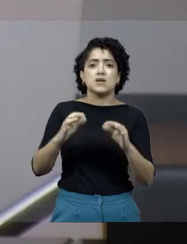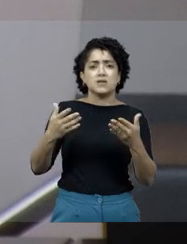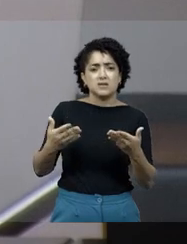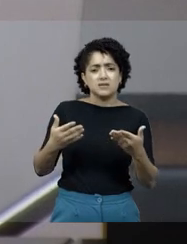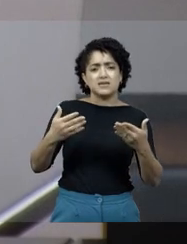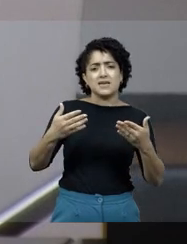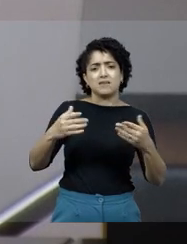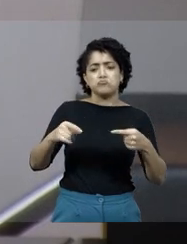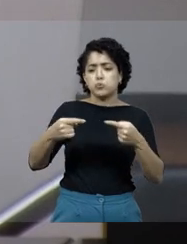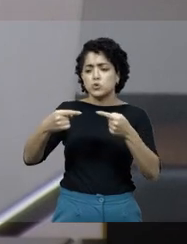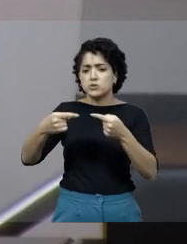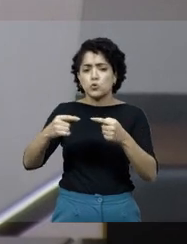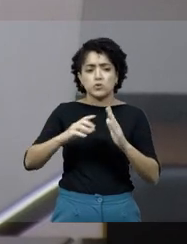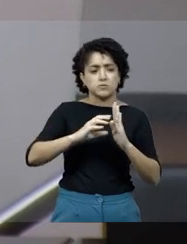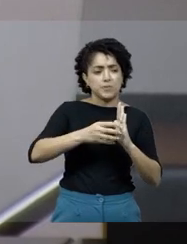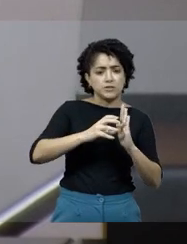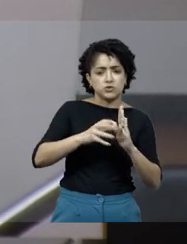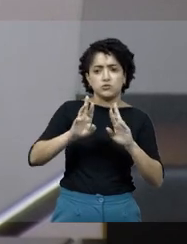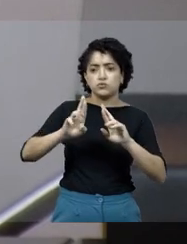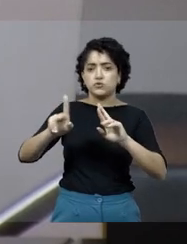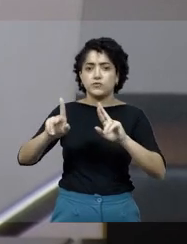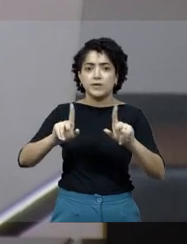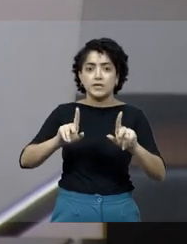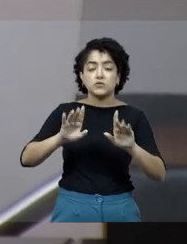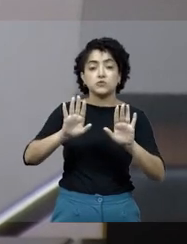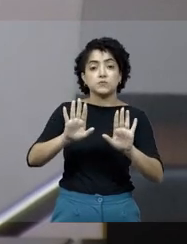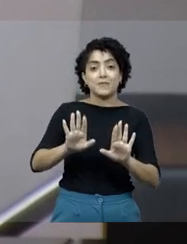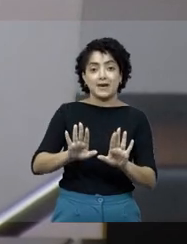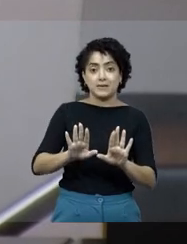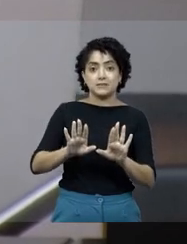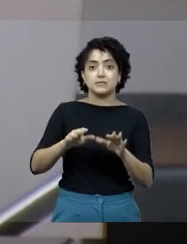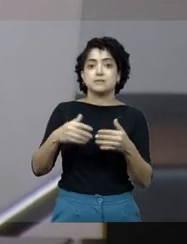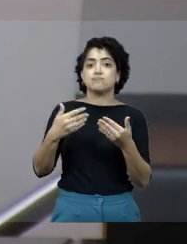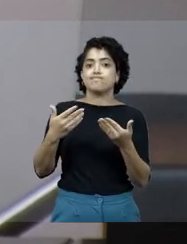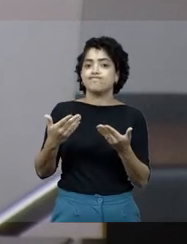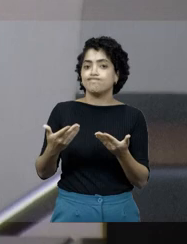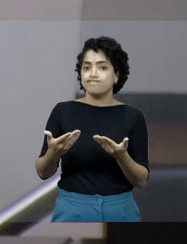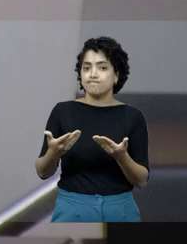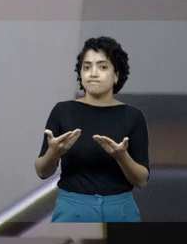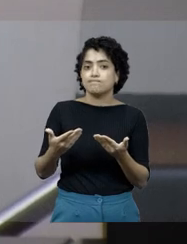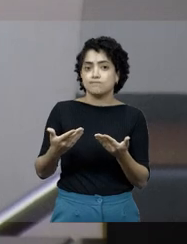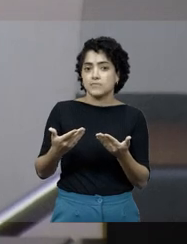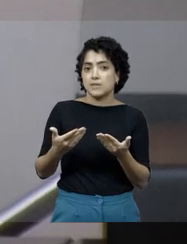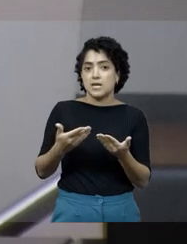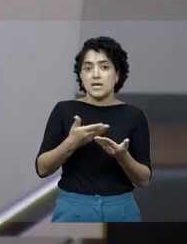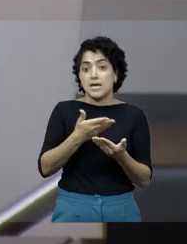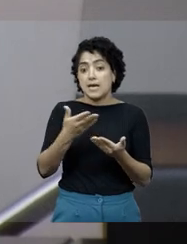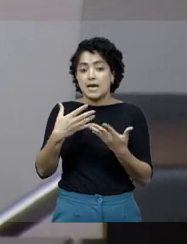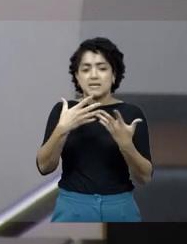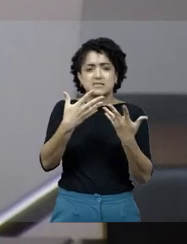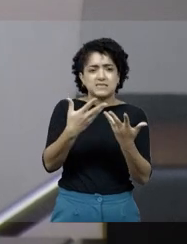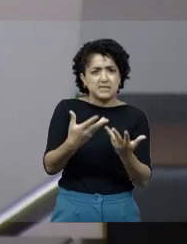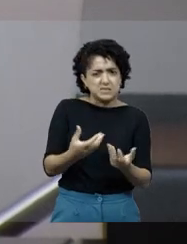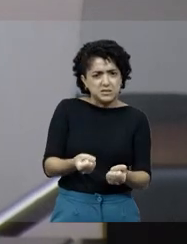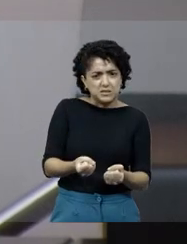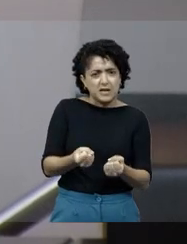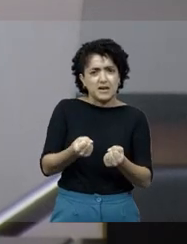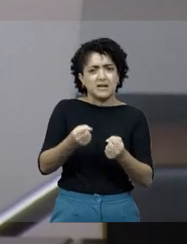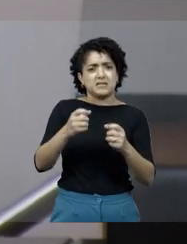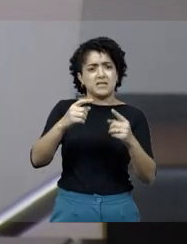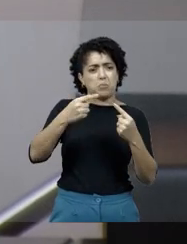políticas diferentes, uns dos outros aqui, mas ninguém nessa casa está disposto a aceitar